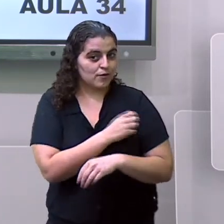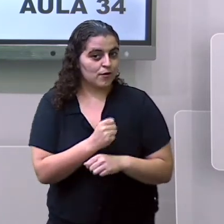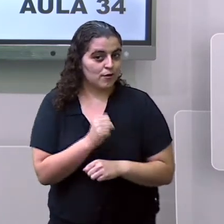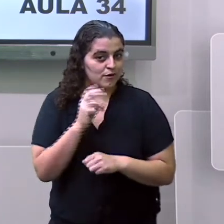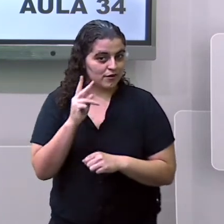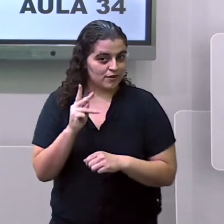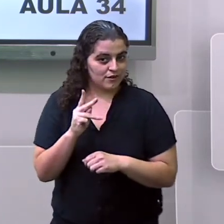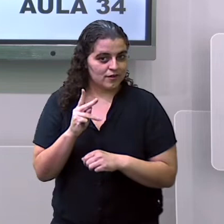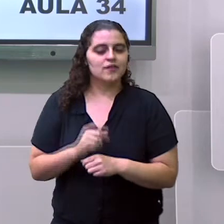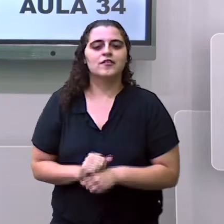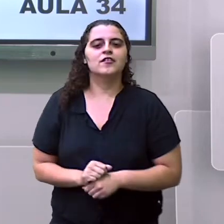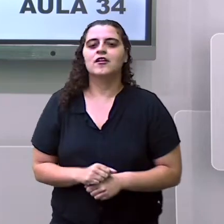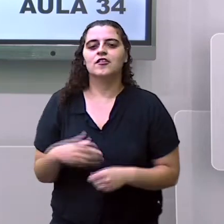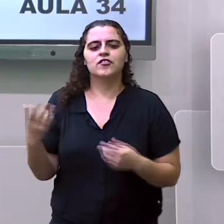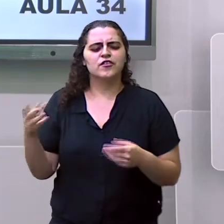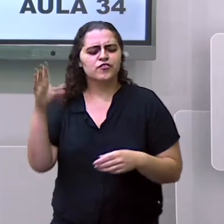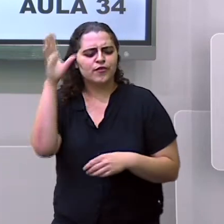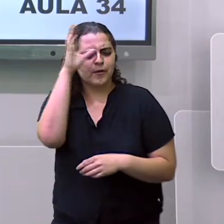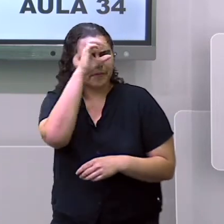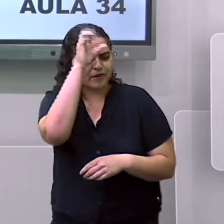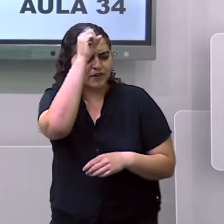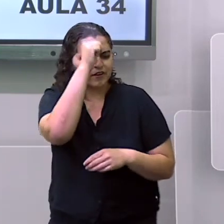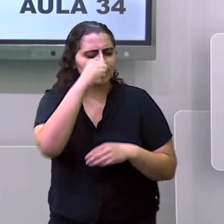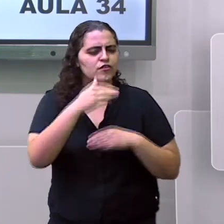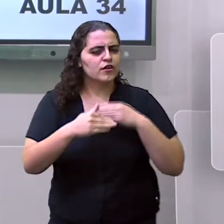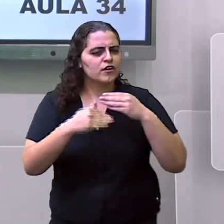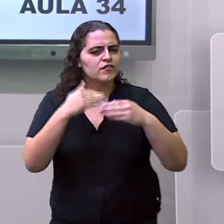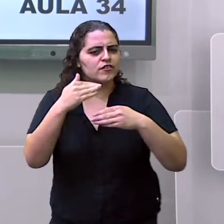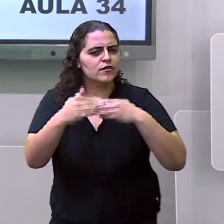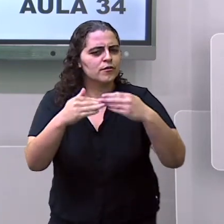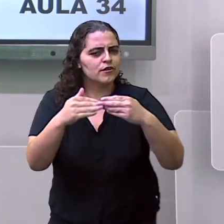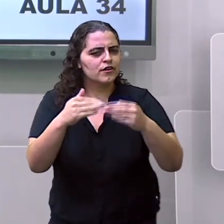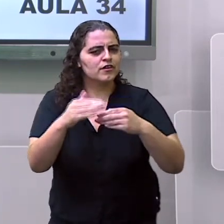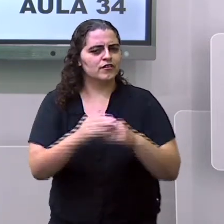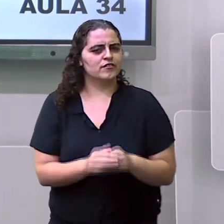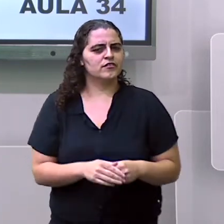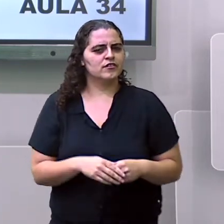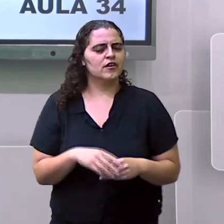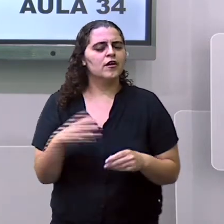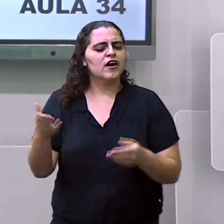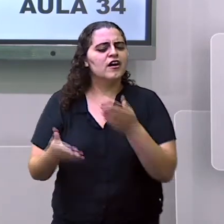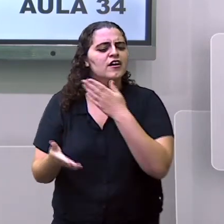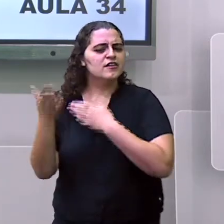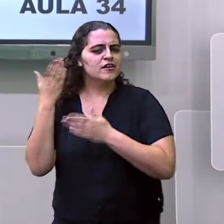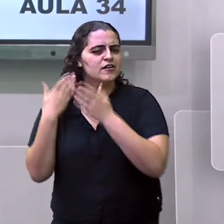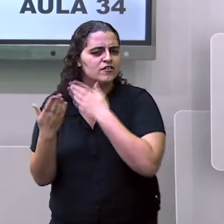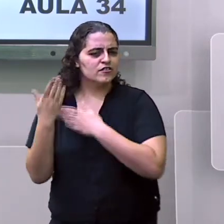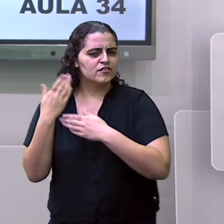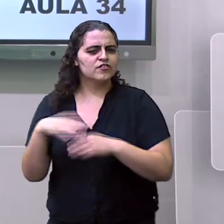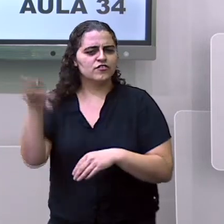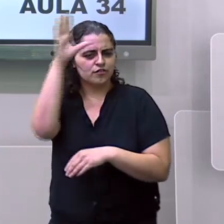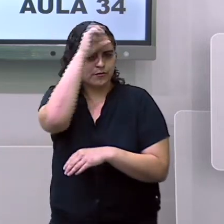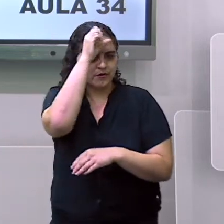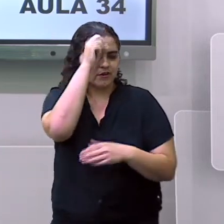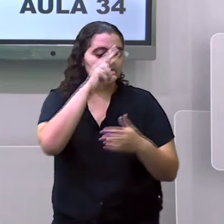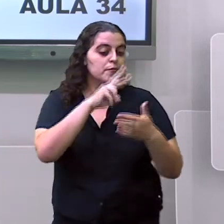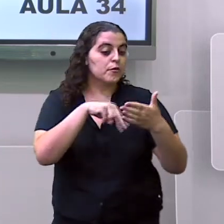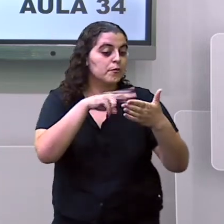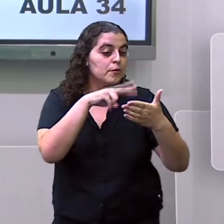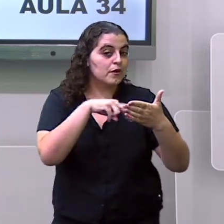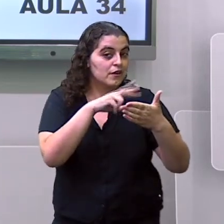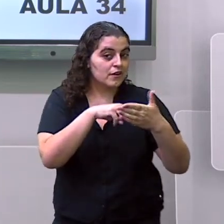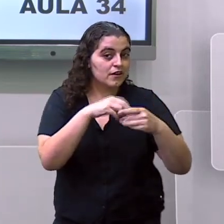um conteúdo que ele vai fazendo a sequência da aula anterior, por quê? Na aula anterior, falamos então como fazer a